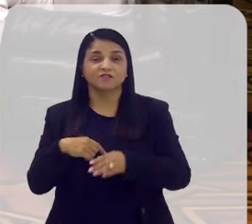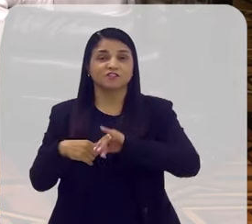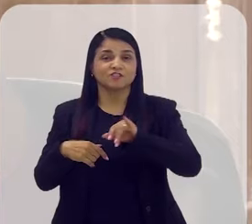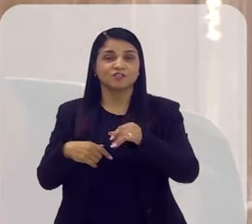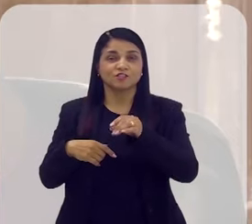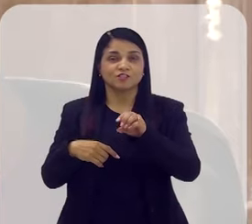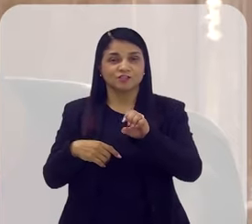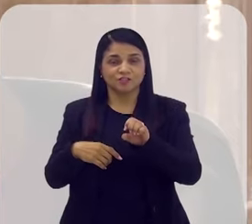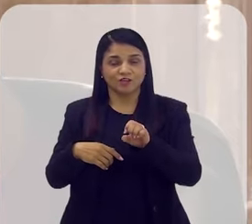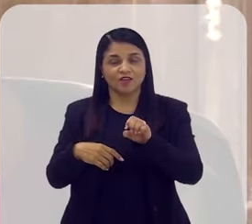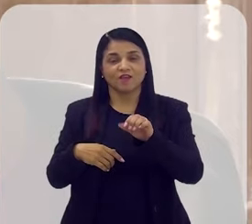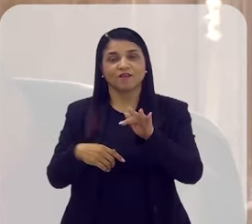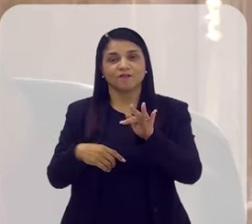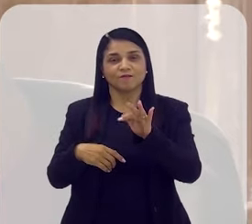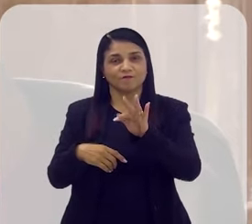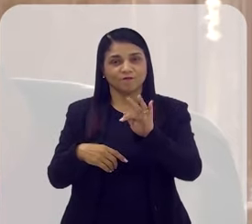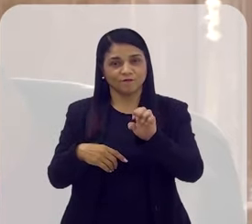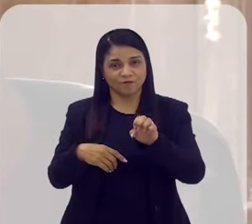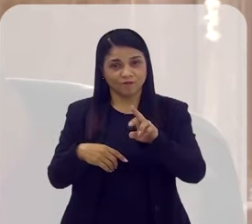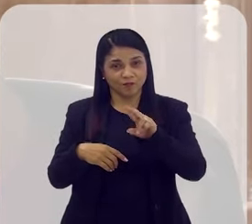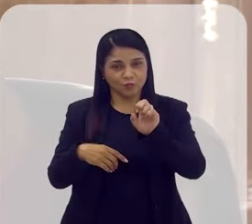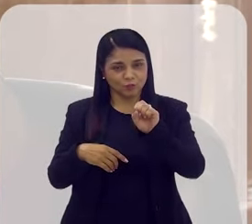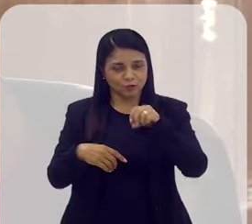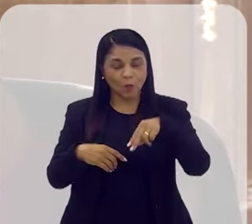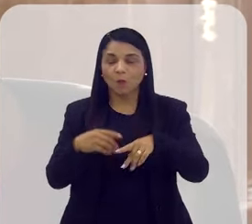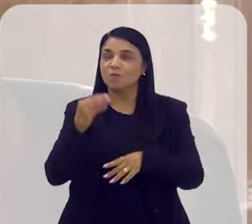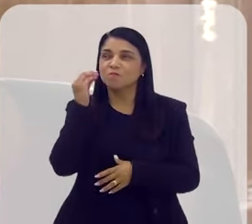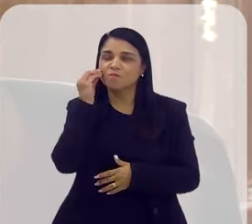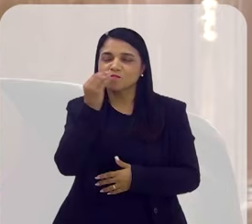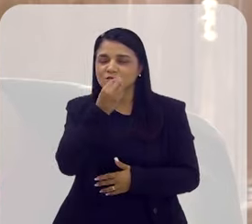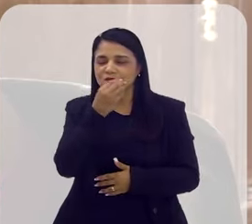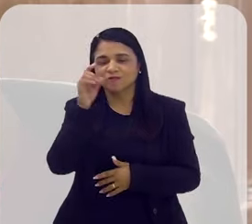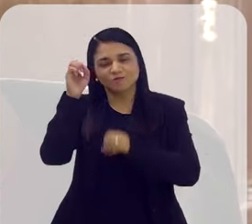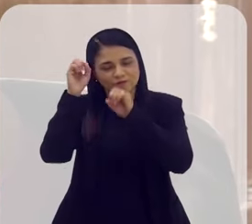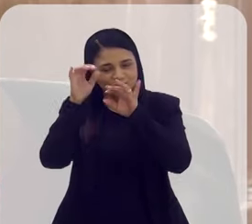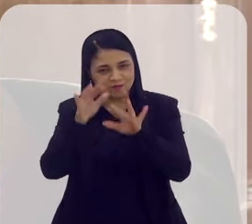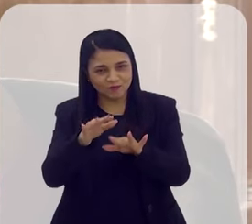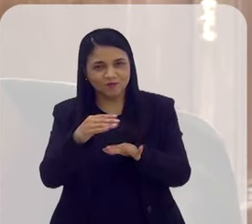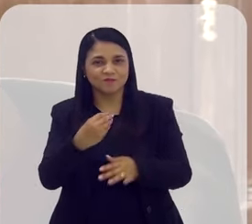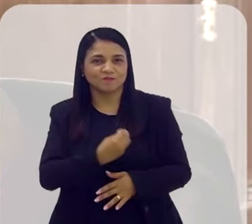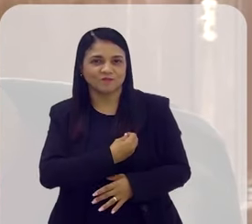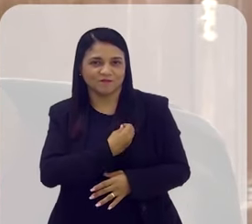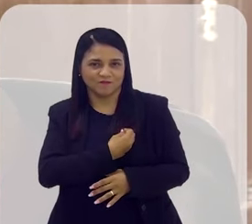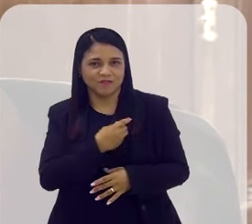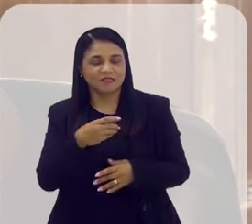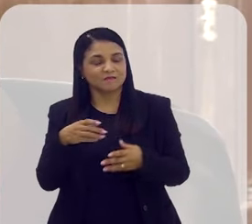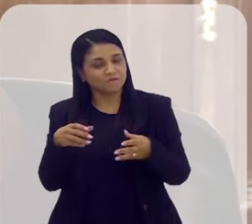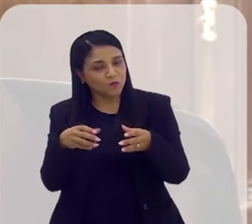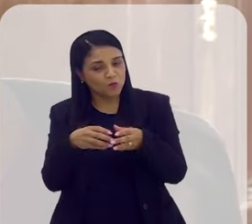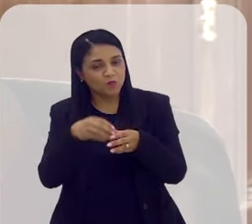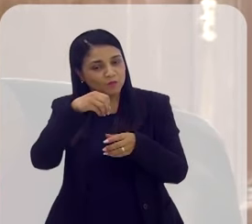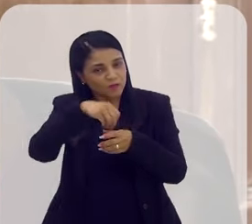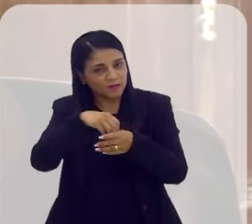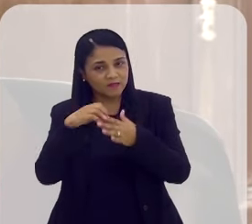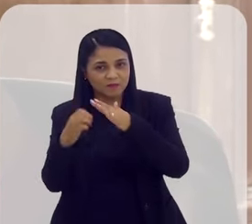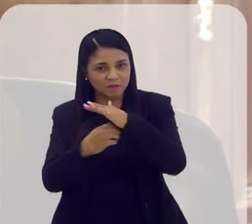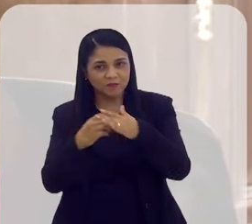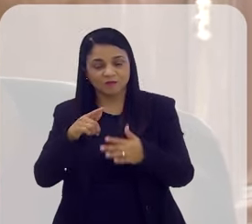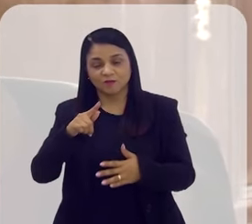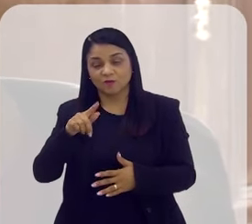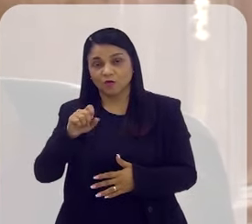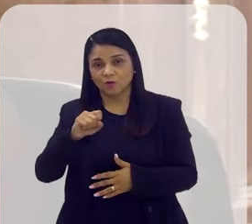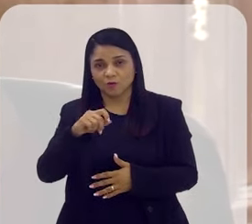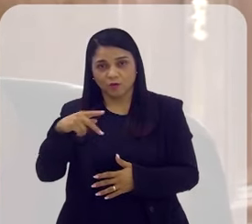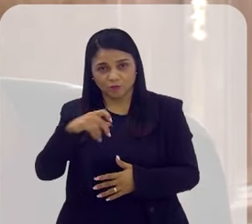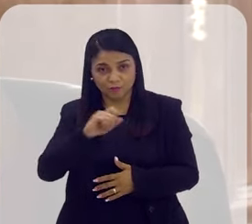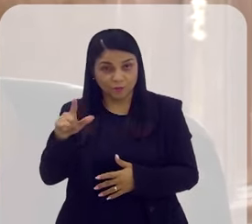o Jefferson, gente, incrível. Um beijo para, né, vocês, gente, Deus abençoe, vocês são abençoados demais, abençoa muito a minha vida.